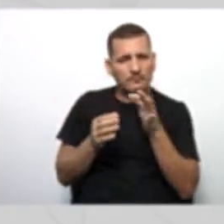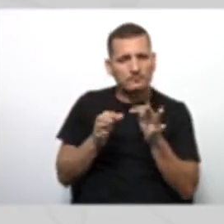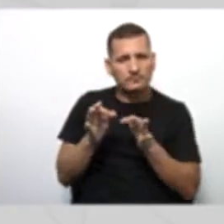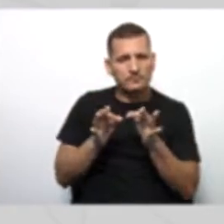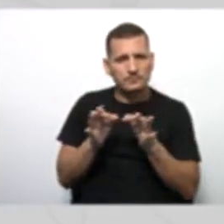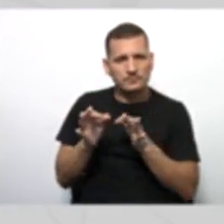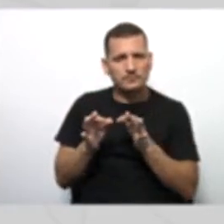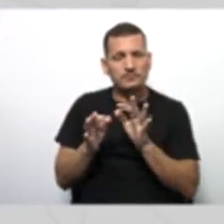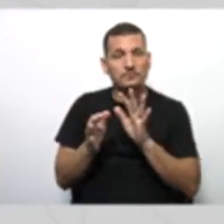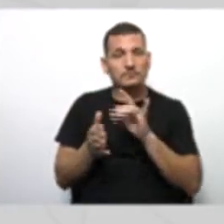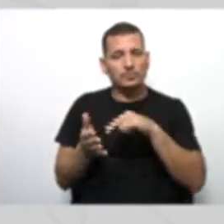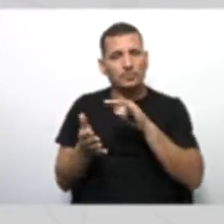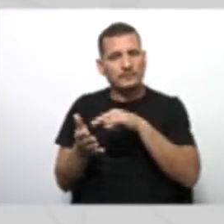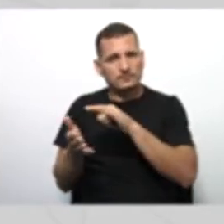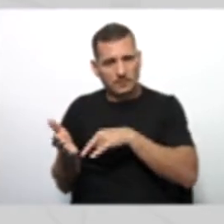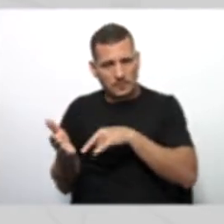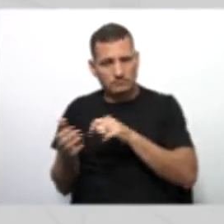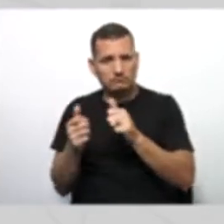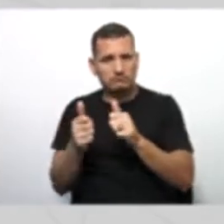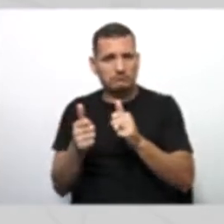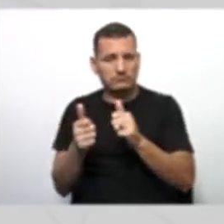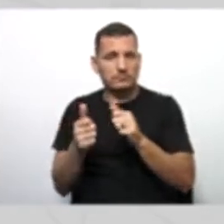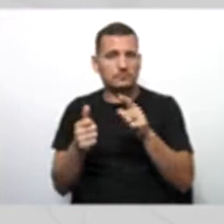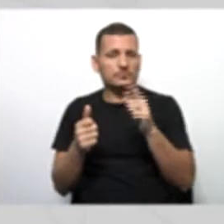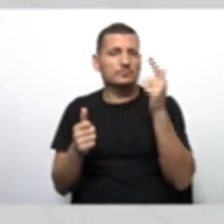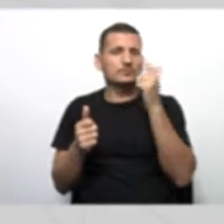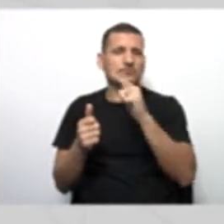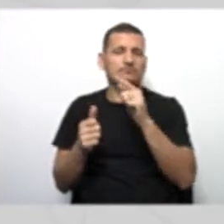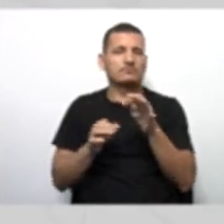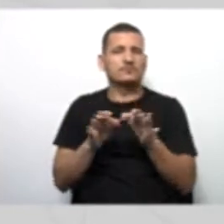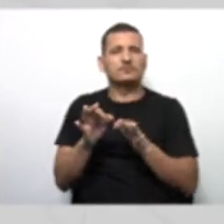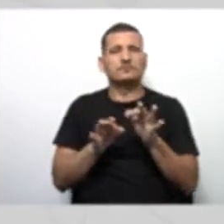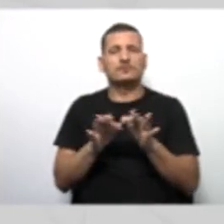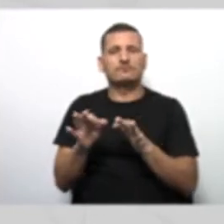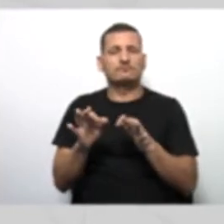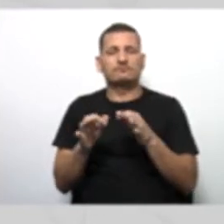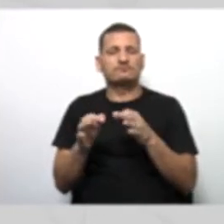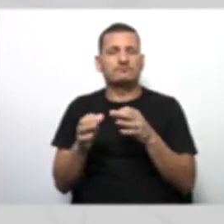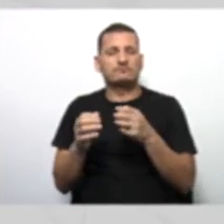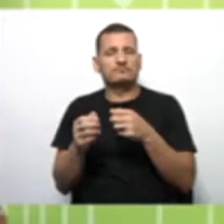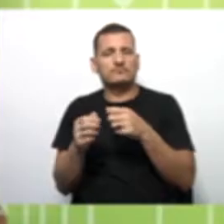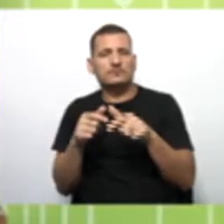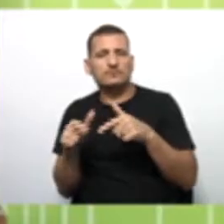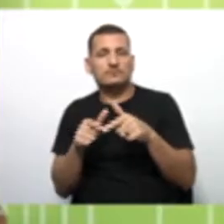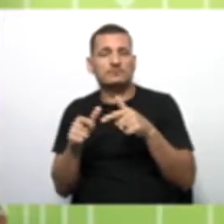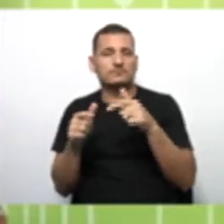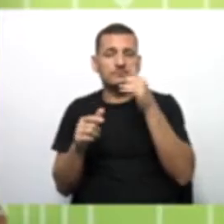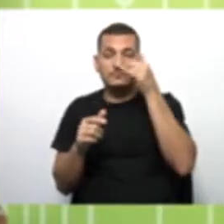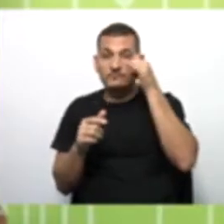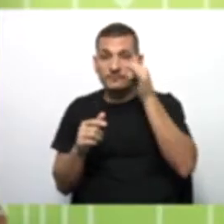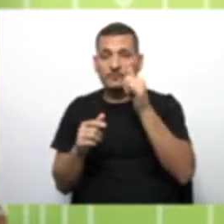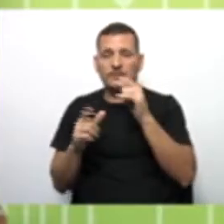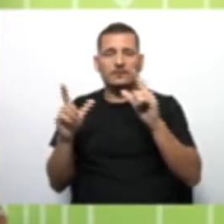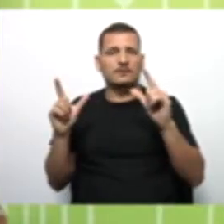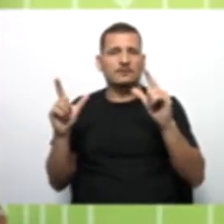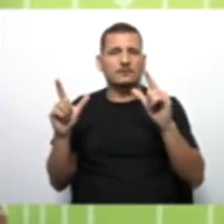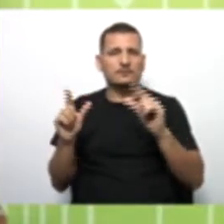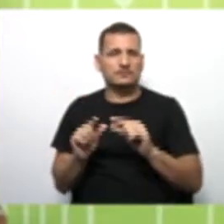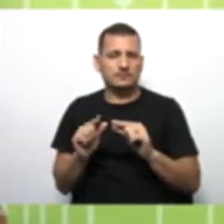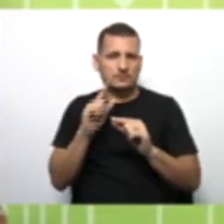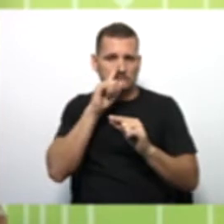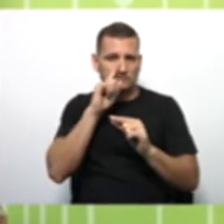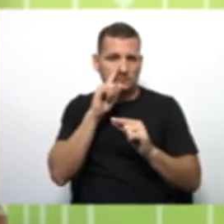bem documentado, aí você vai conseguir planejar ações para poder minimizar esses riscos. Existem riscos que a gente